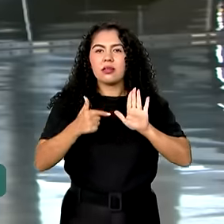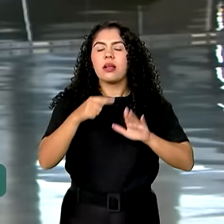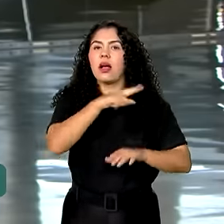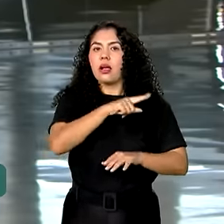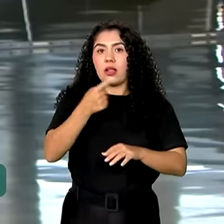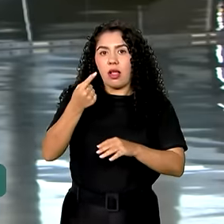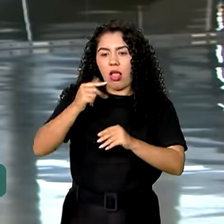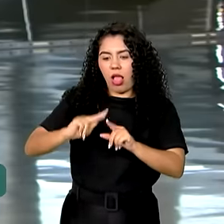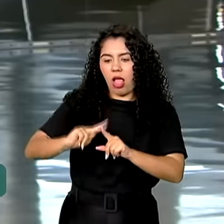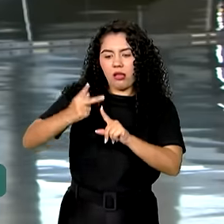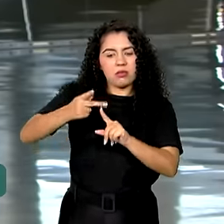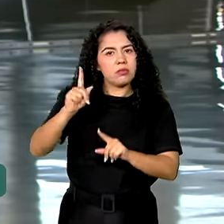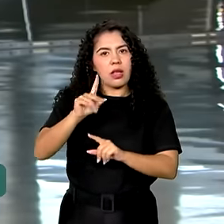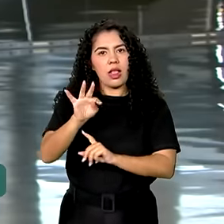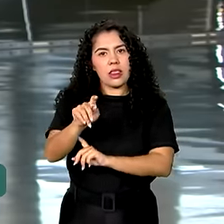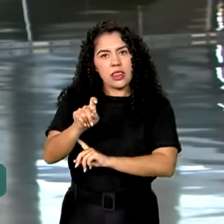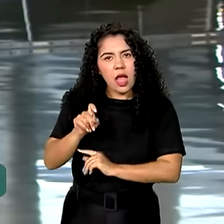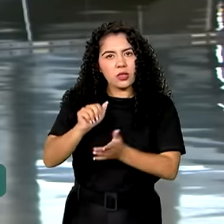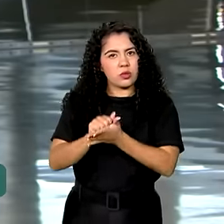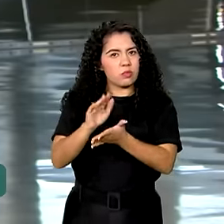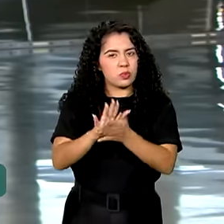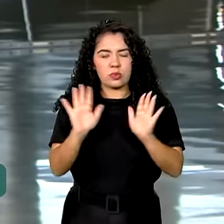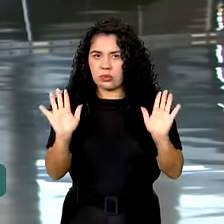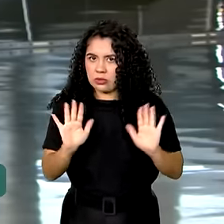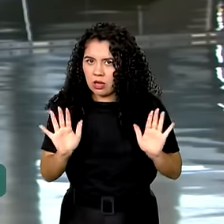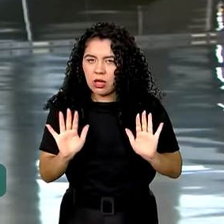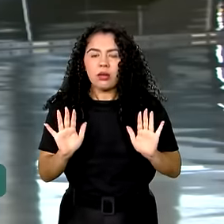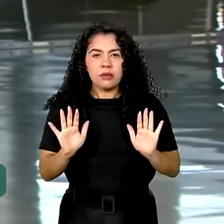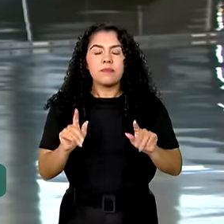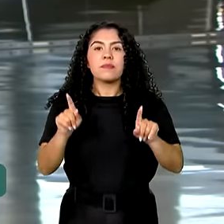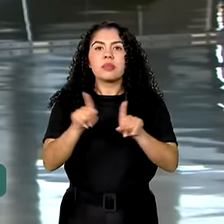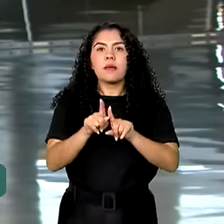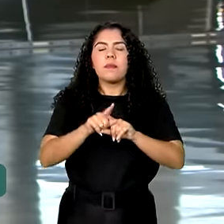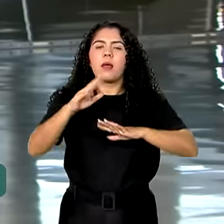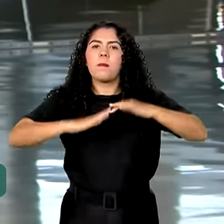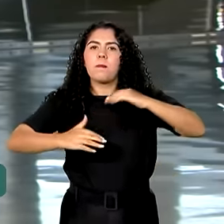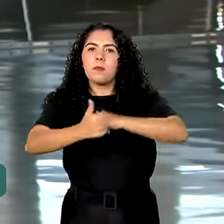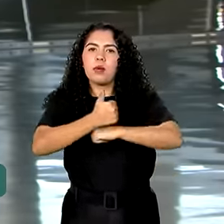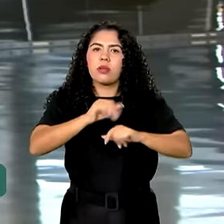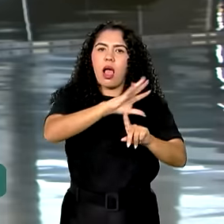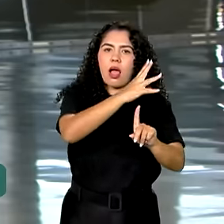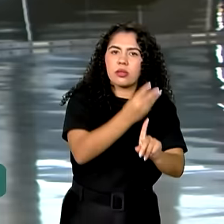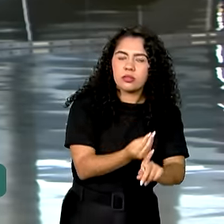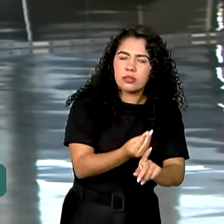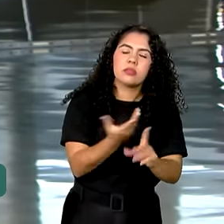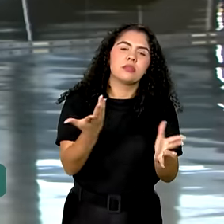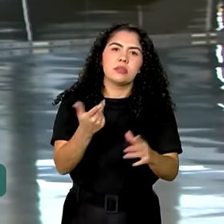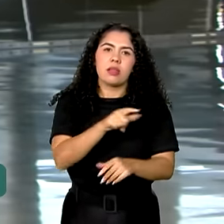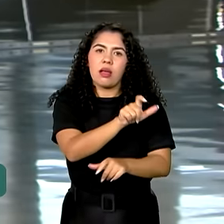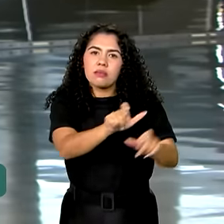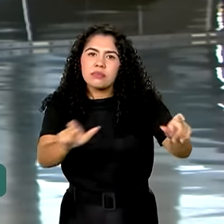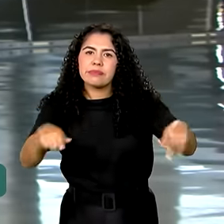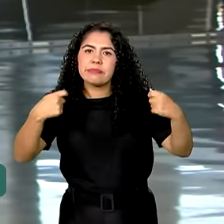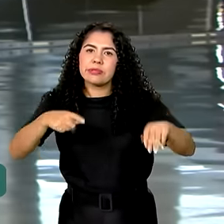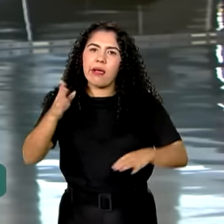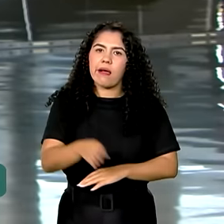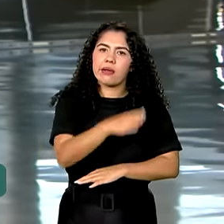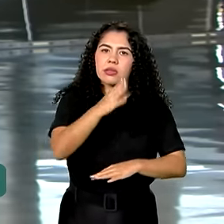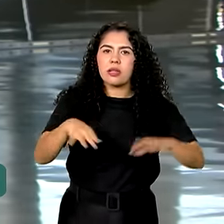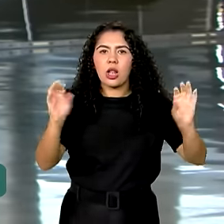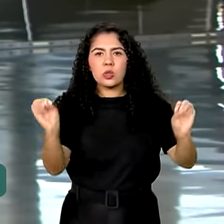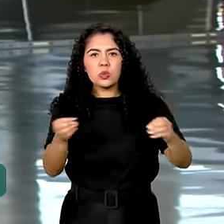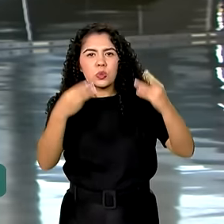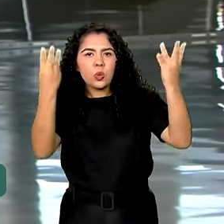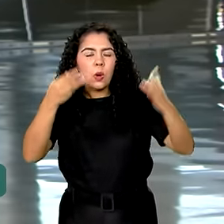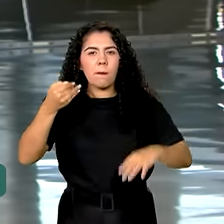adicional, taxa ou multa ao cliente. Já os artistas e profissionais que precisaram cancelar shows, palestras